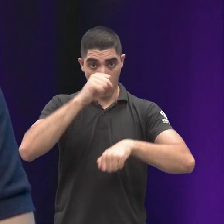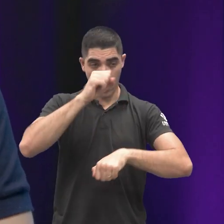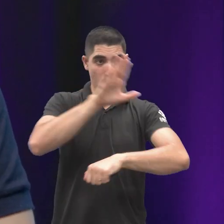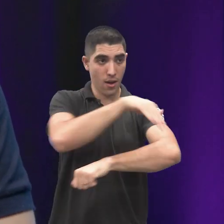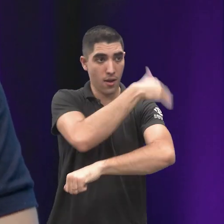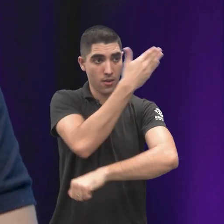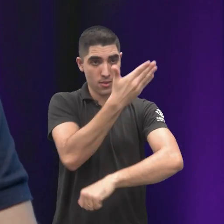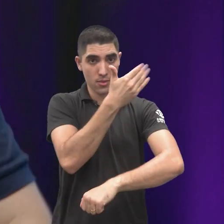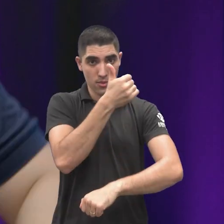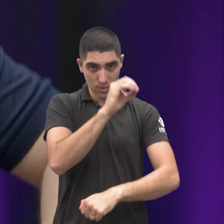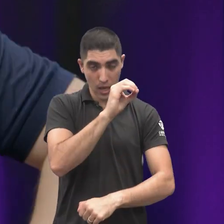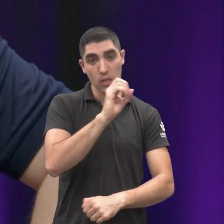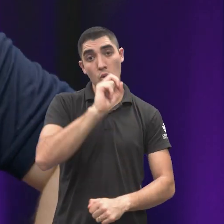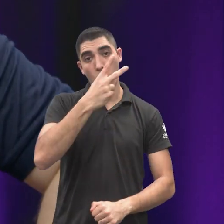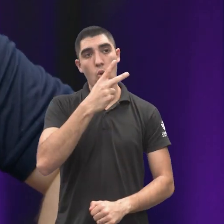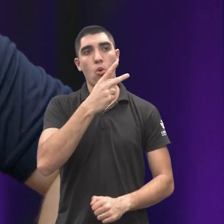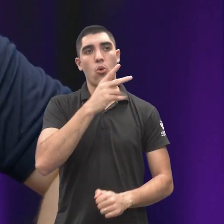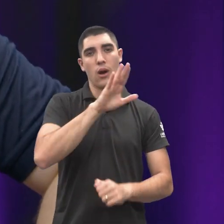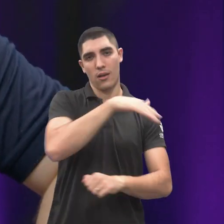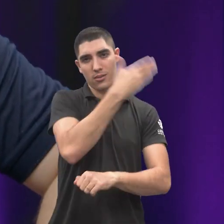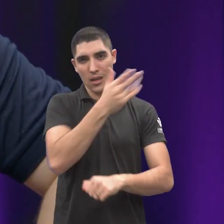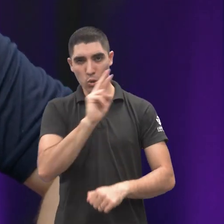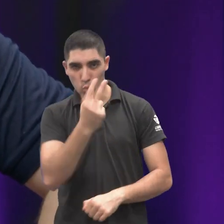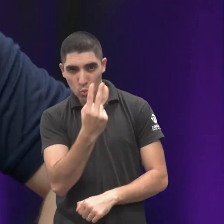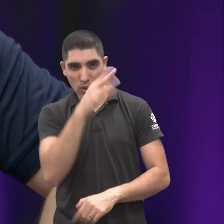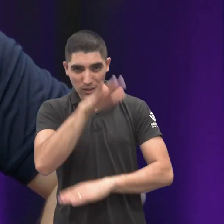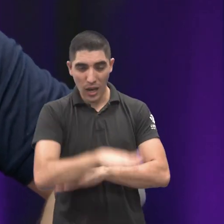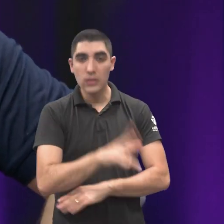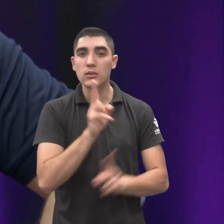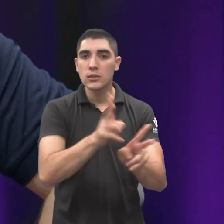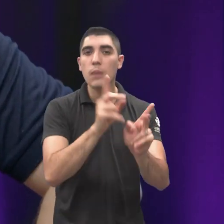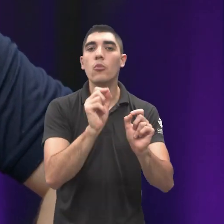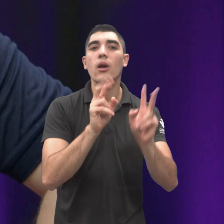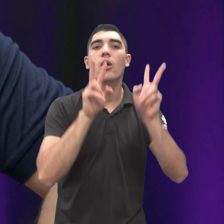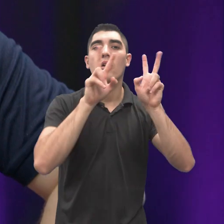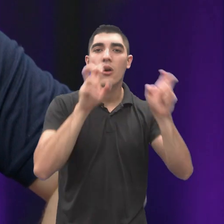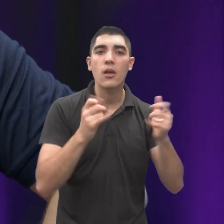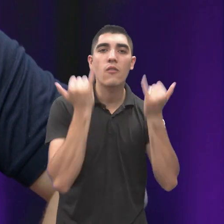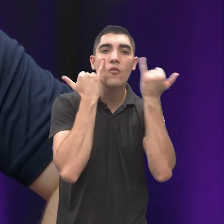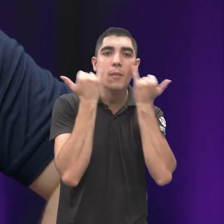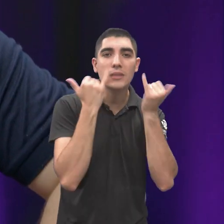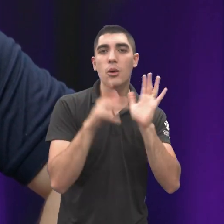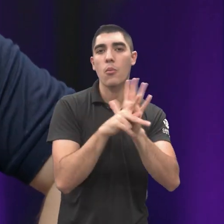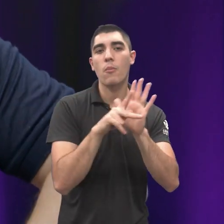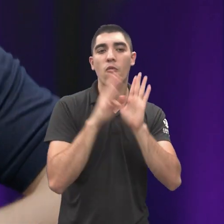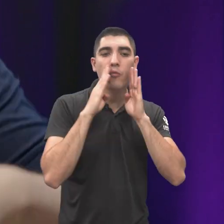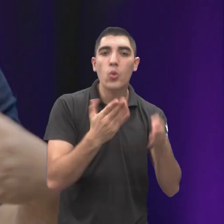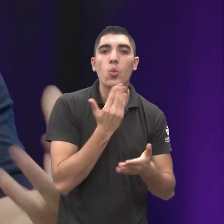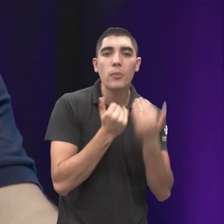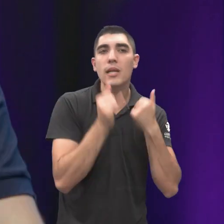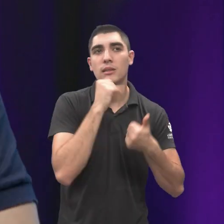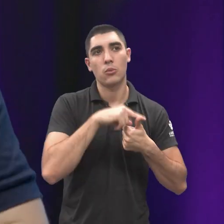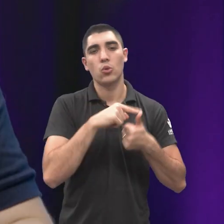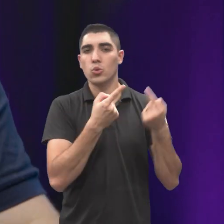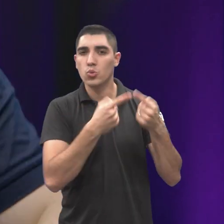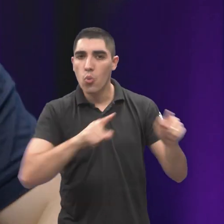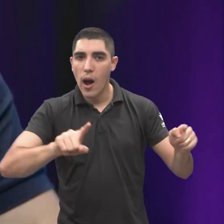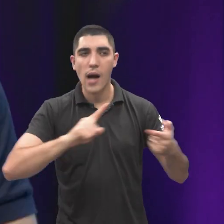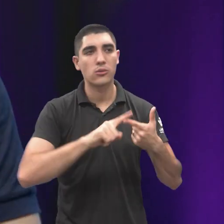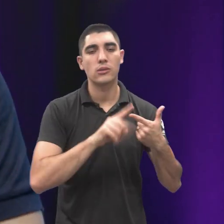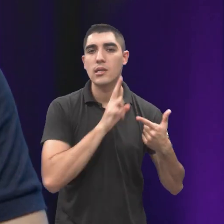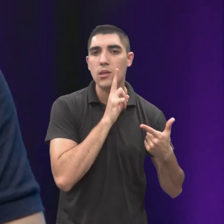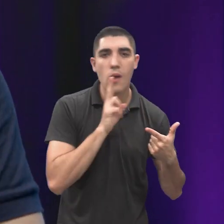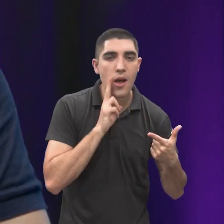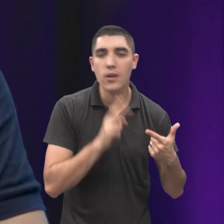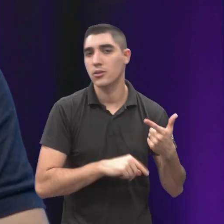tarde, é o horário mais propenso a anúncio de alimentação. Olha. Então, você vai ver ali churrasco, restaurante e